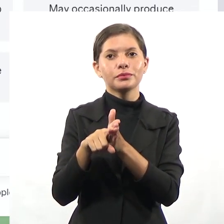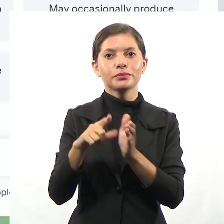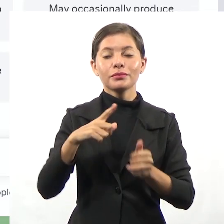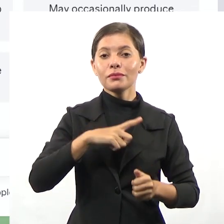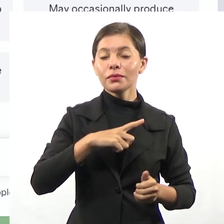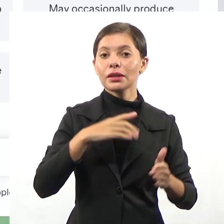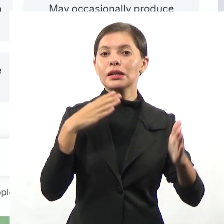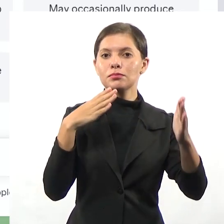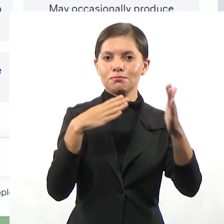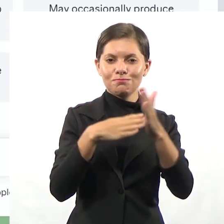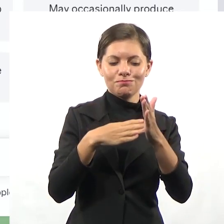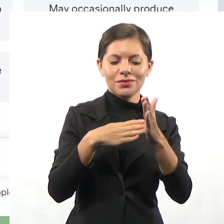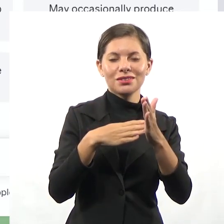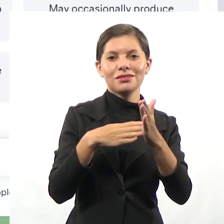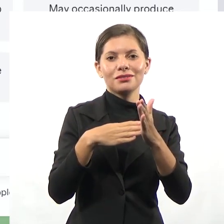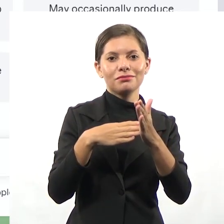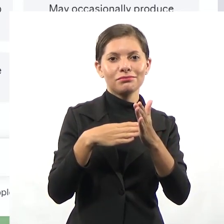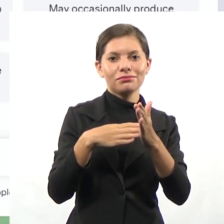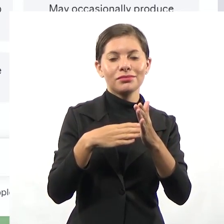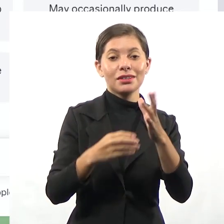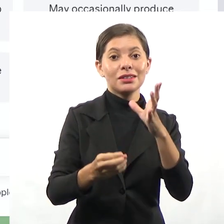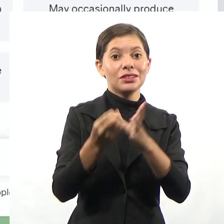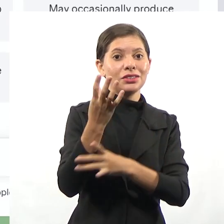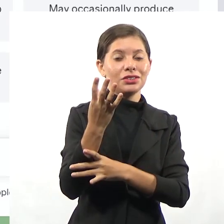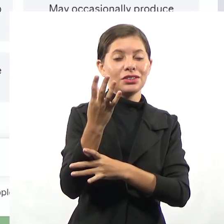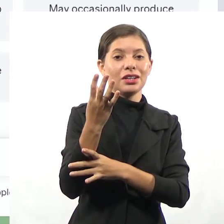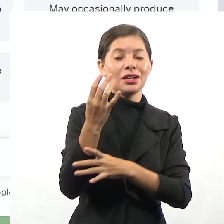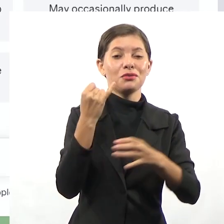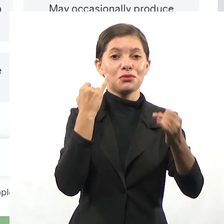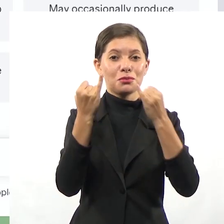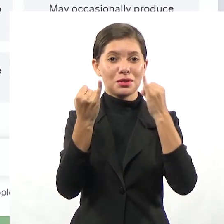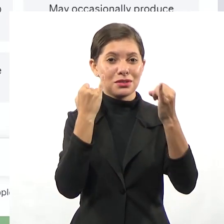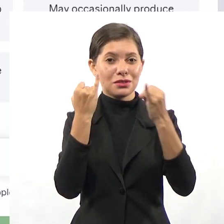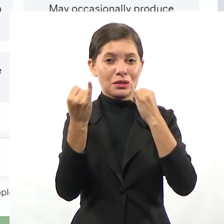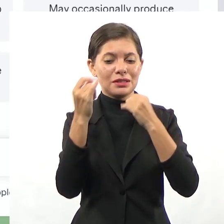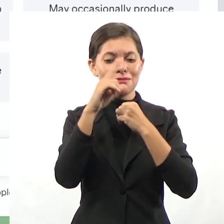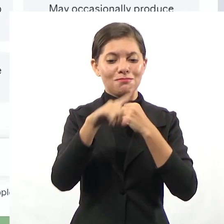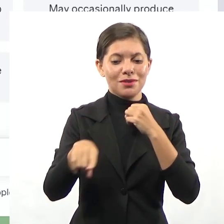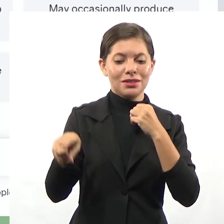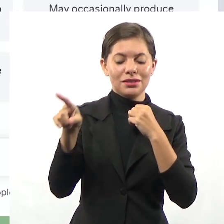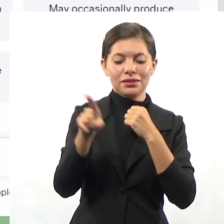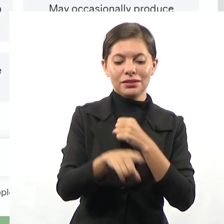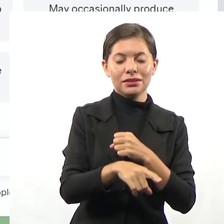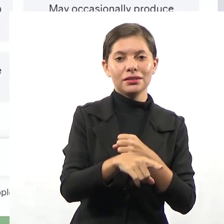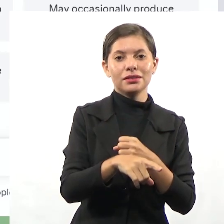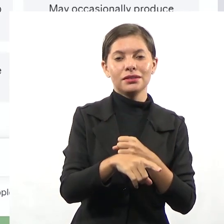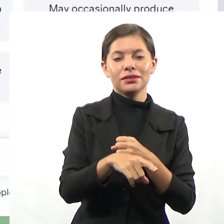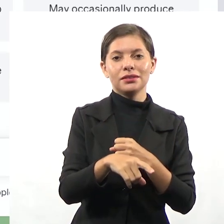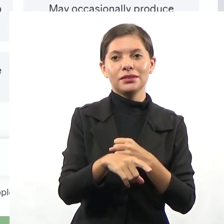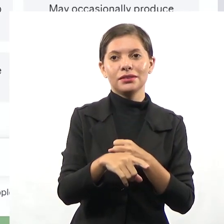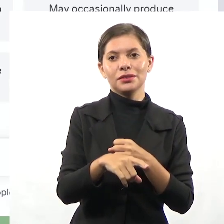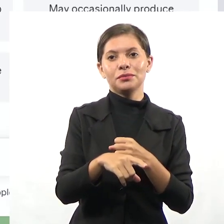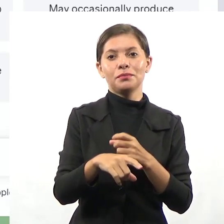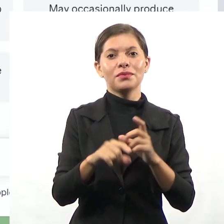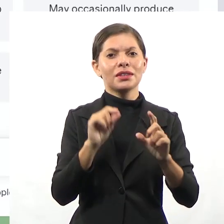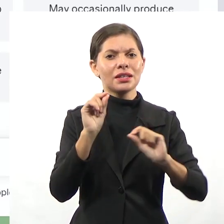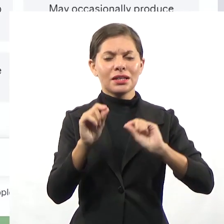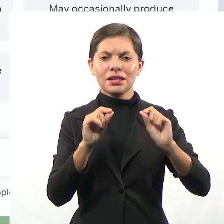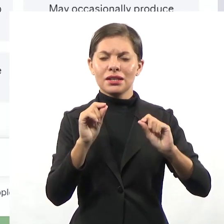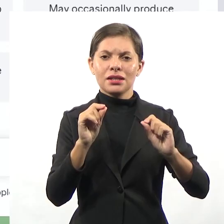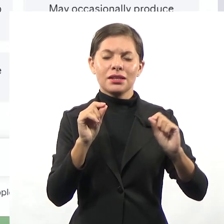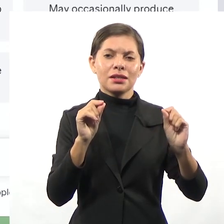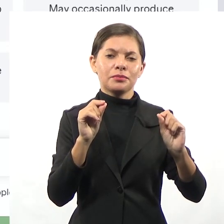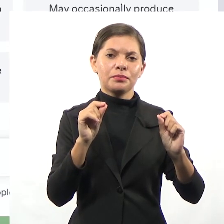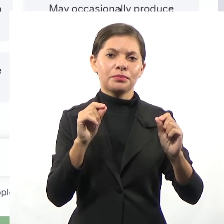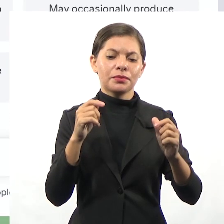pode gerar informações incorretas, então tome muito cuidado ao utilizar a ferramenta, sempre cheque as informações se são verdadeiras ou